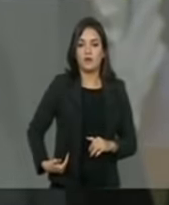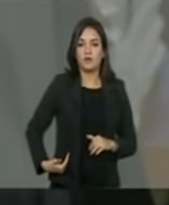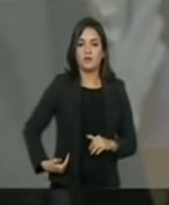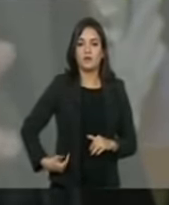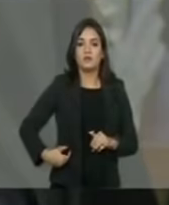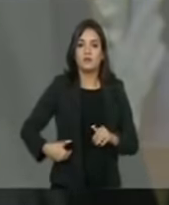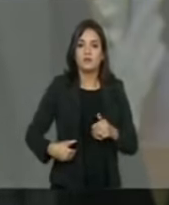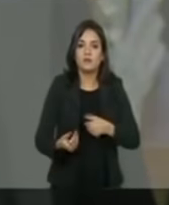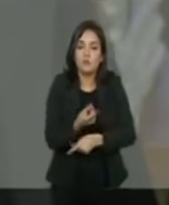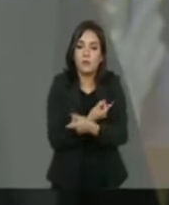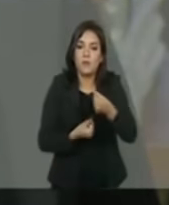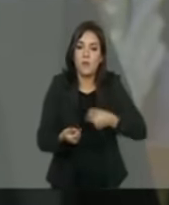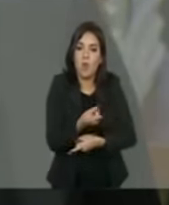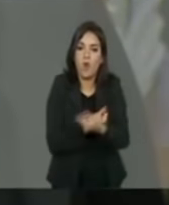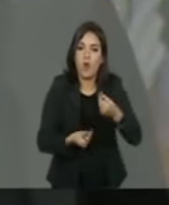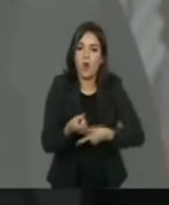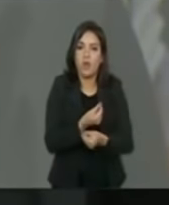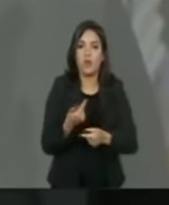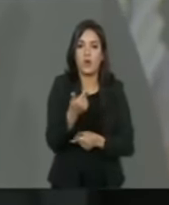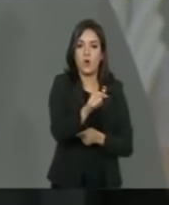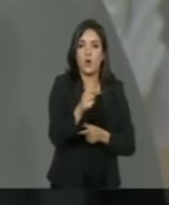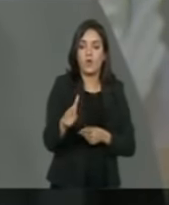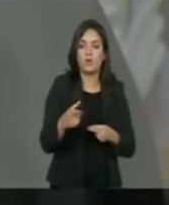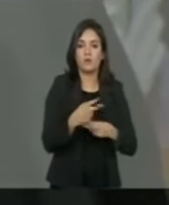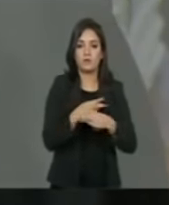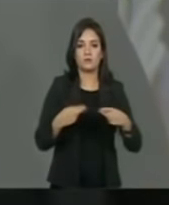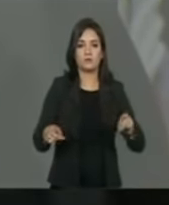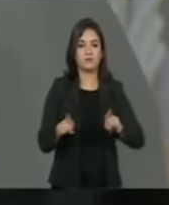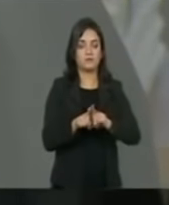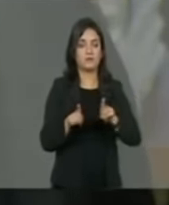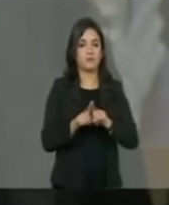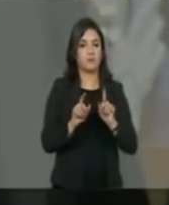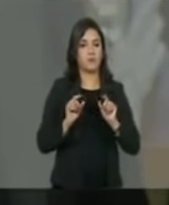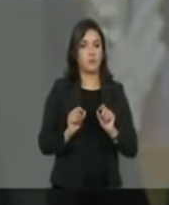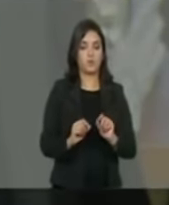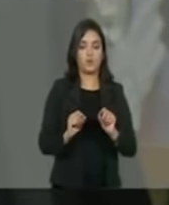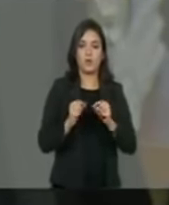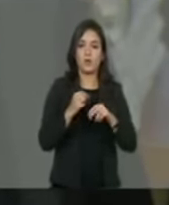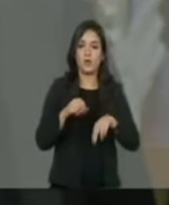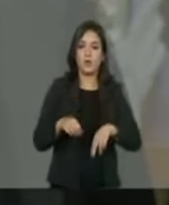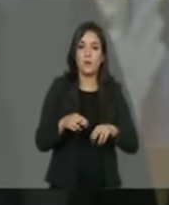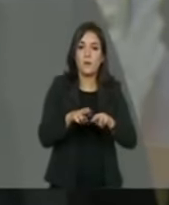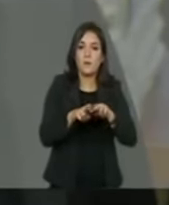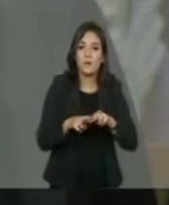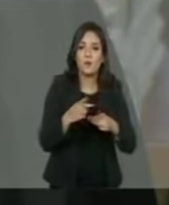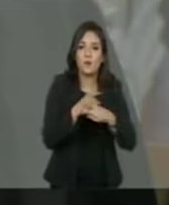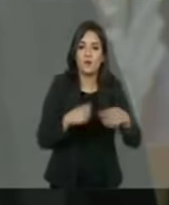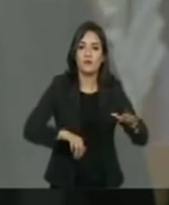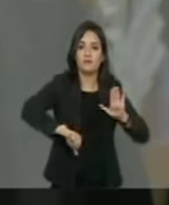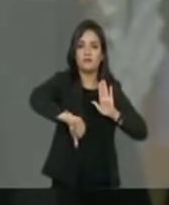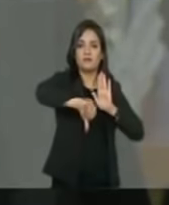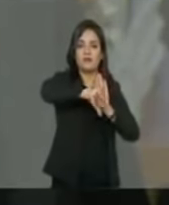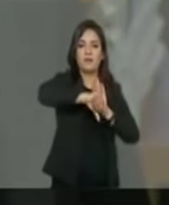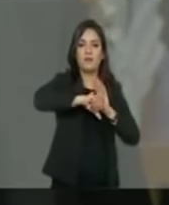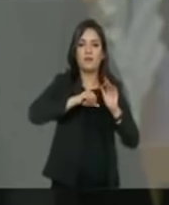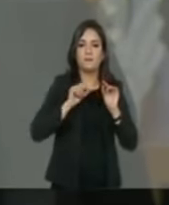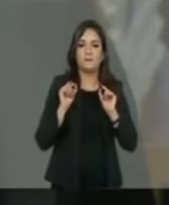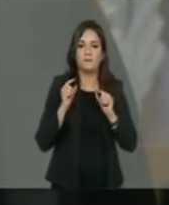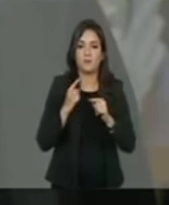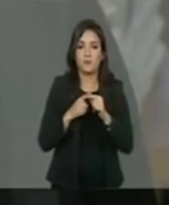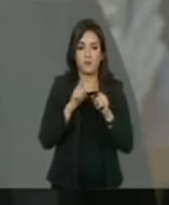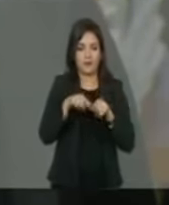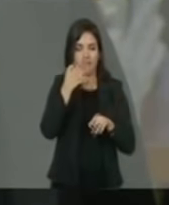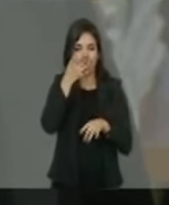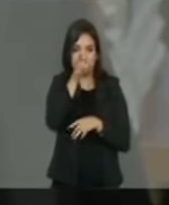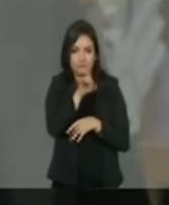entre outros inaceitáveis condutas criminosas cuja ocorrência é repudiada